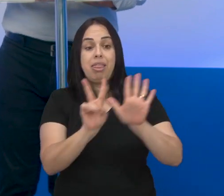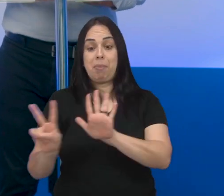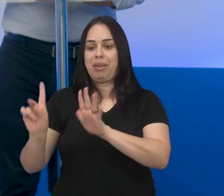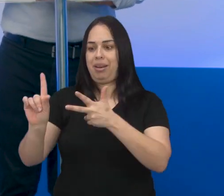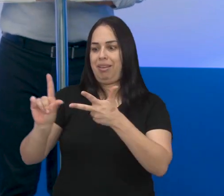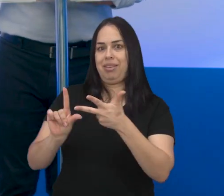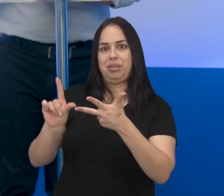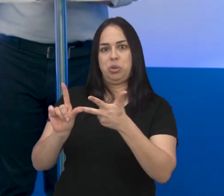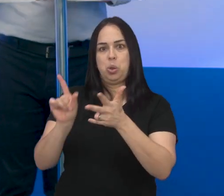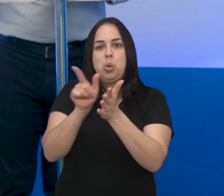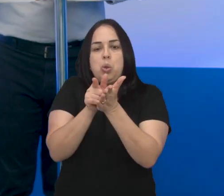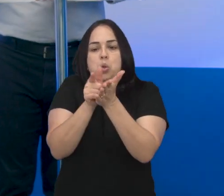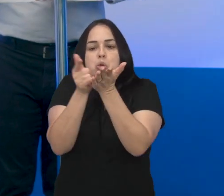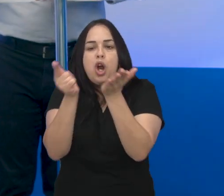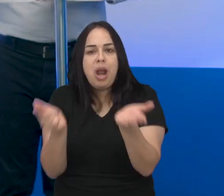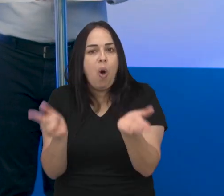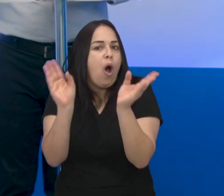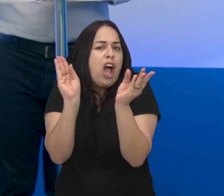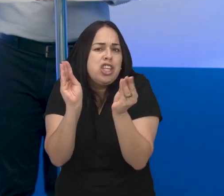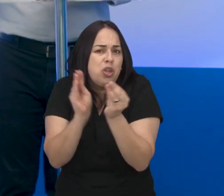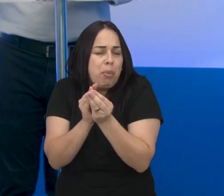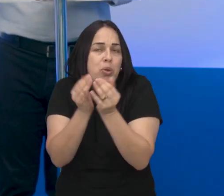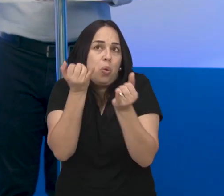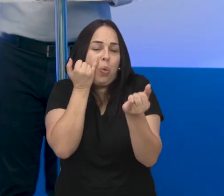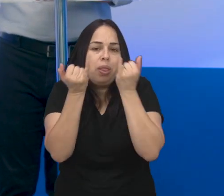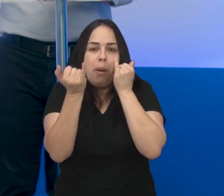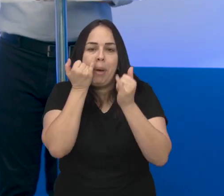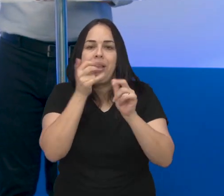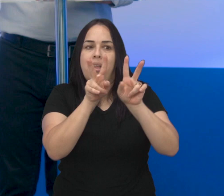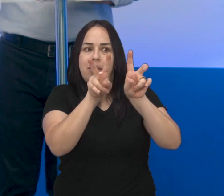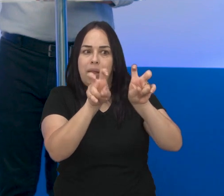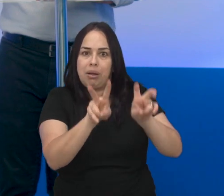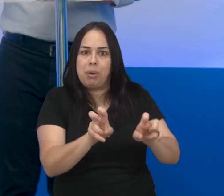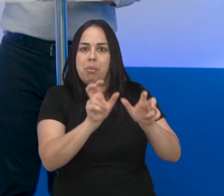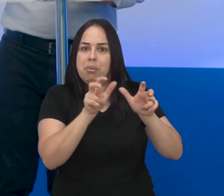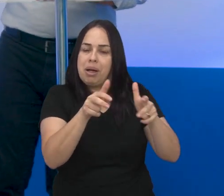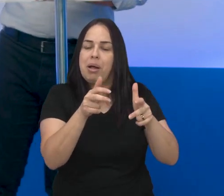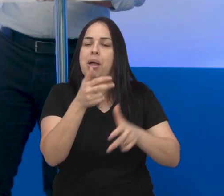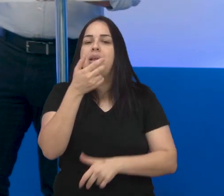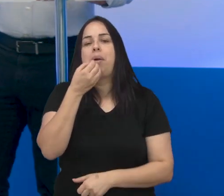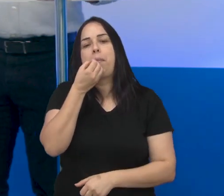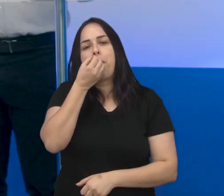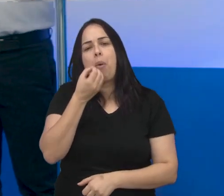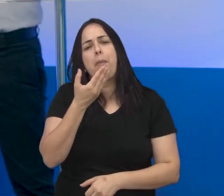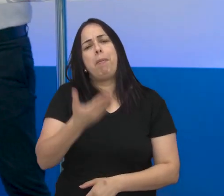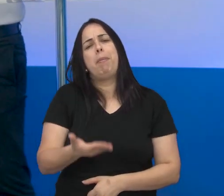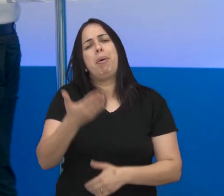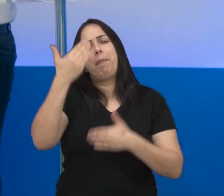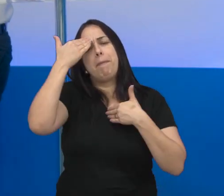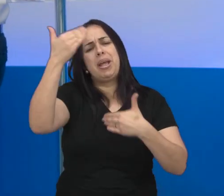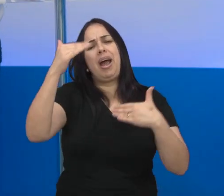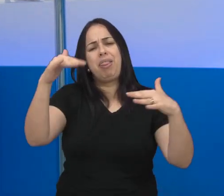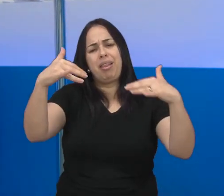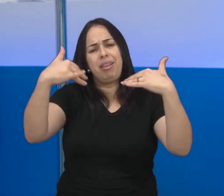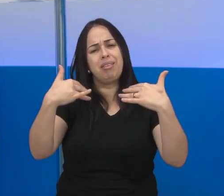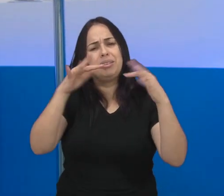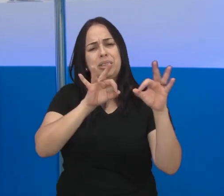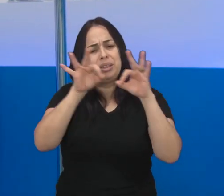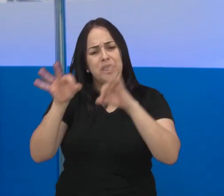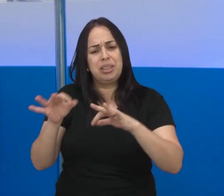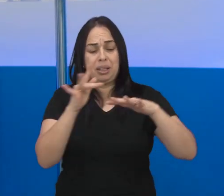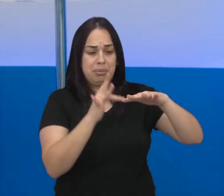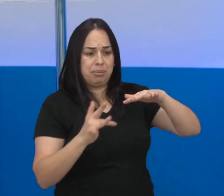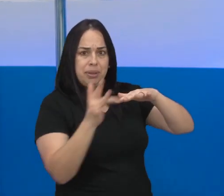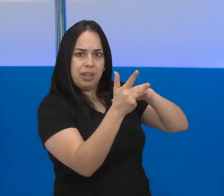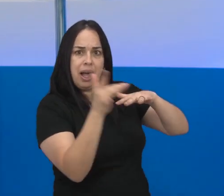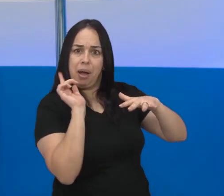do Semana Legislativo, nosso resumão com os assuntos que marcaram a semana. Muito obrigado pela sua companhia. Aqui na tela estão as